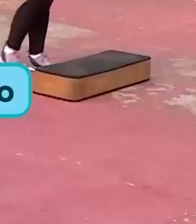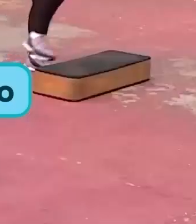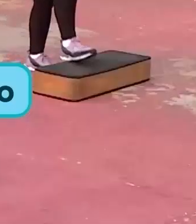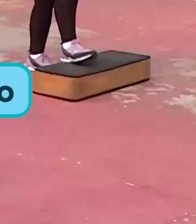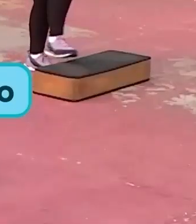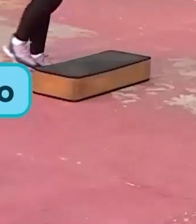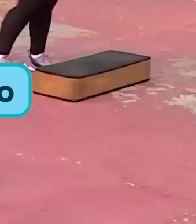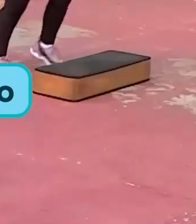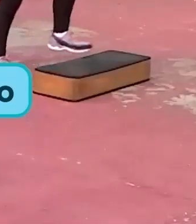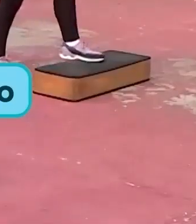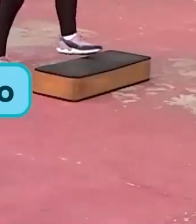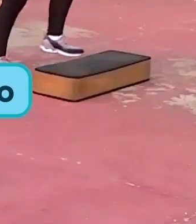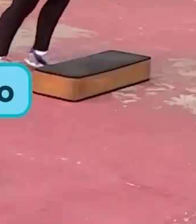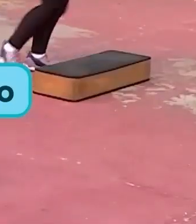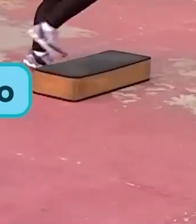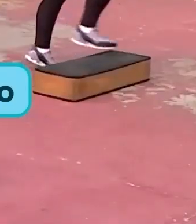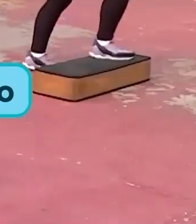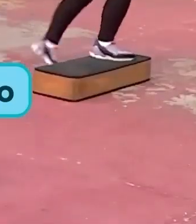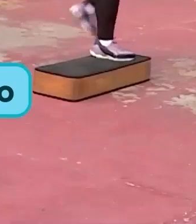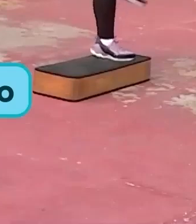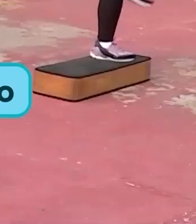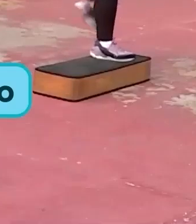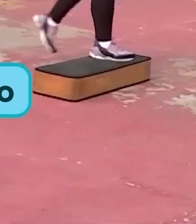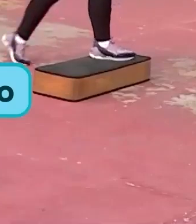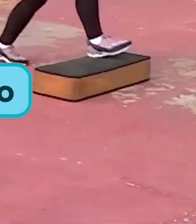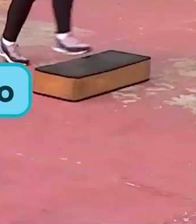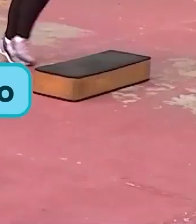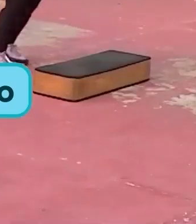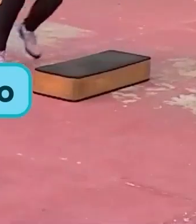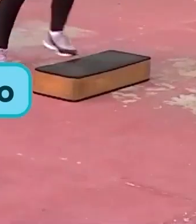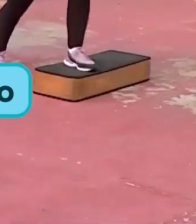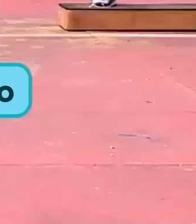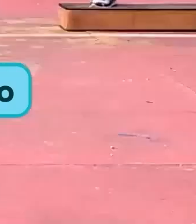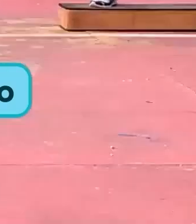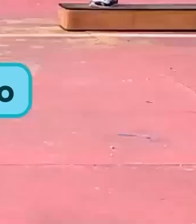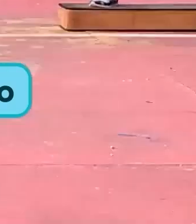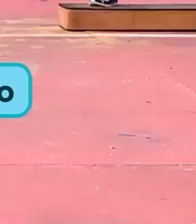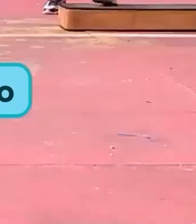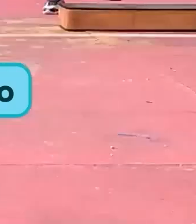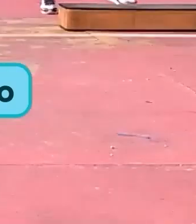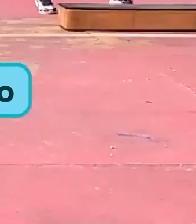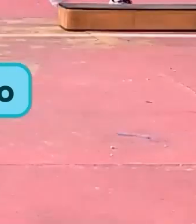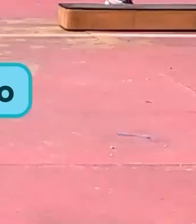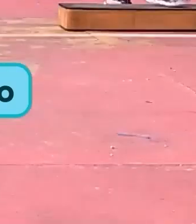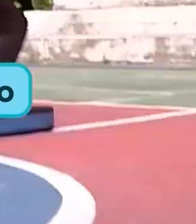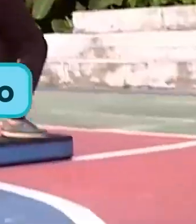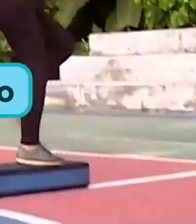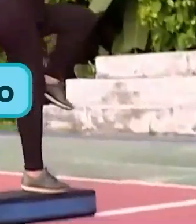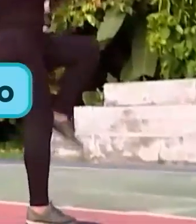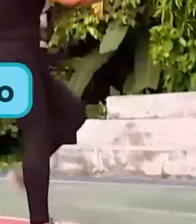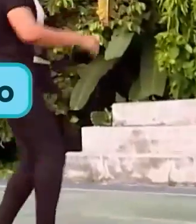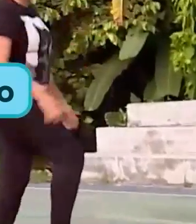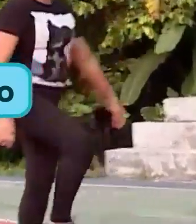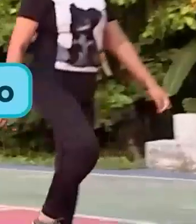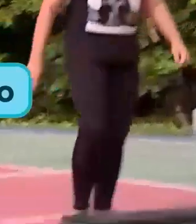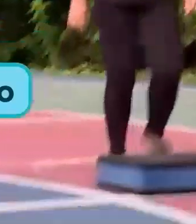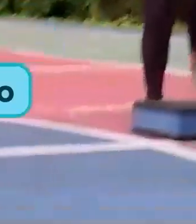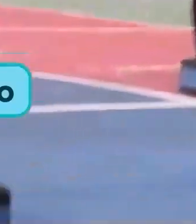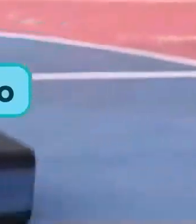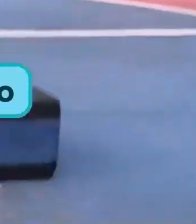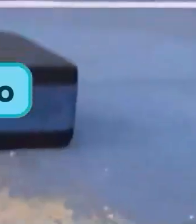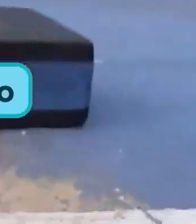pernas, precisa trabalhar bastante força, equilíbrio e coordenação. O terceiro que eu apresentei